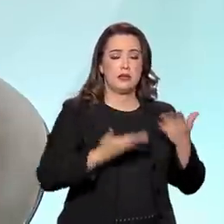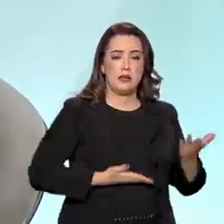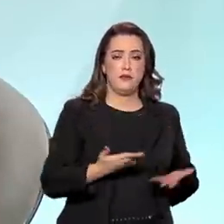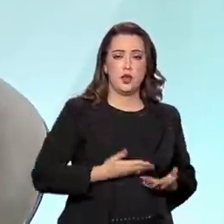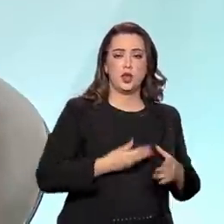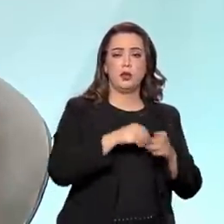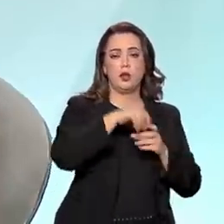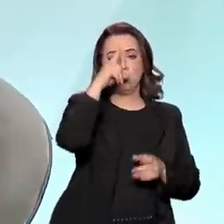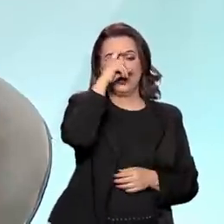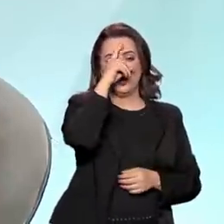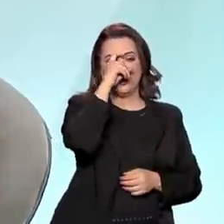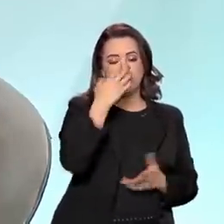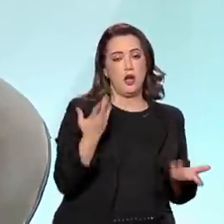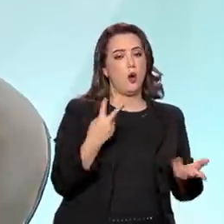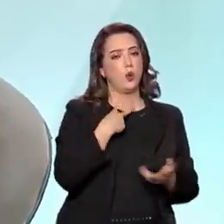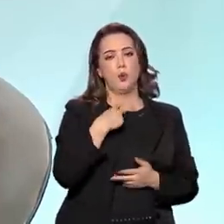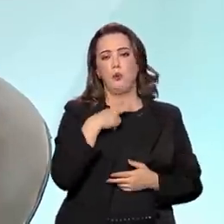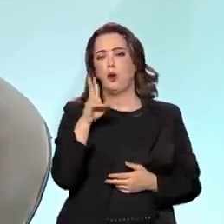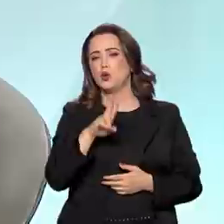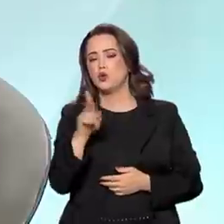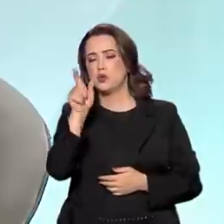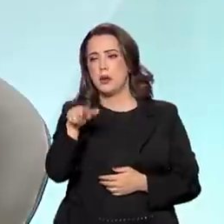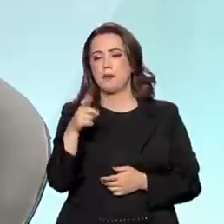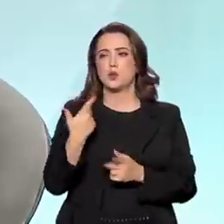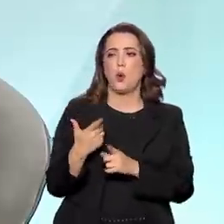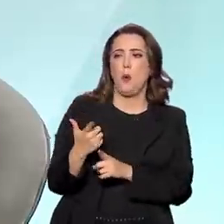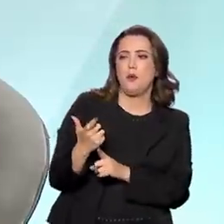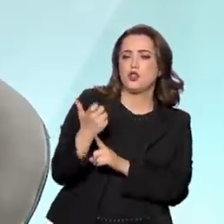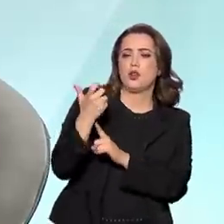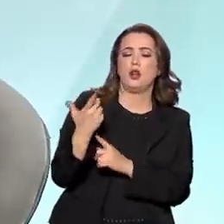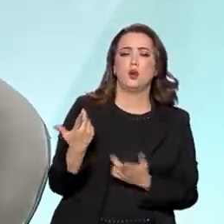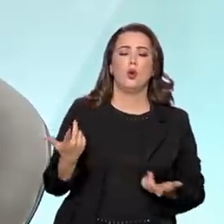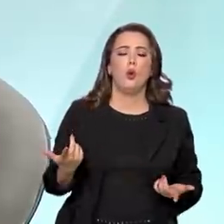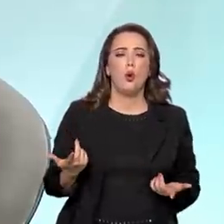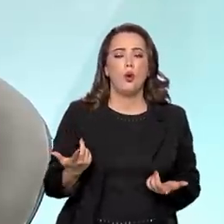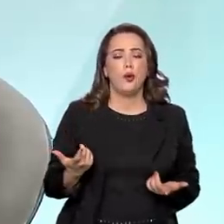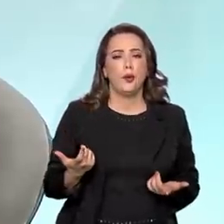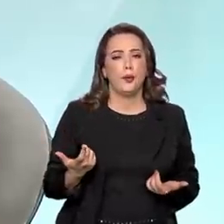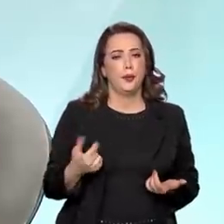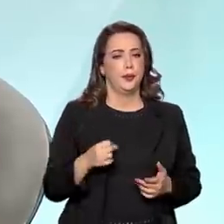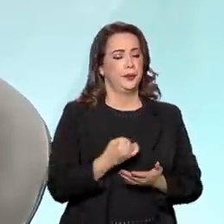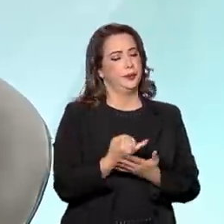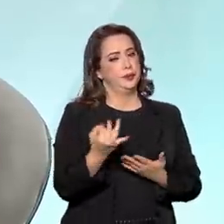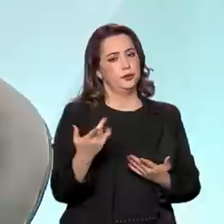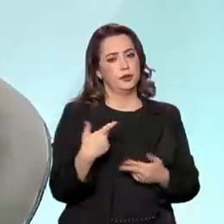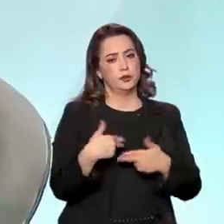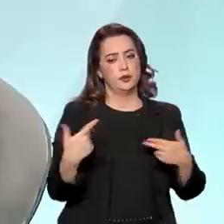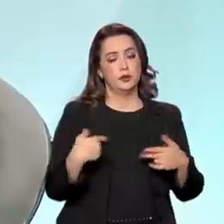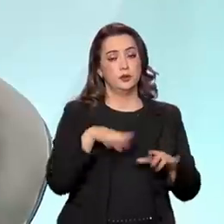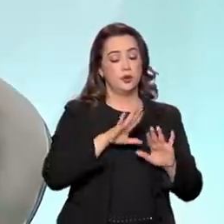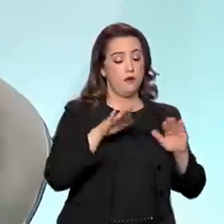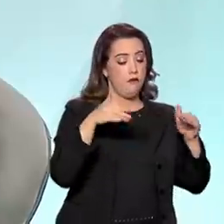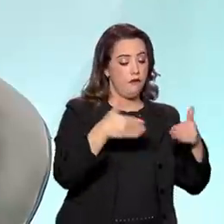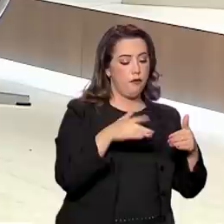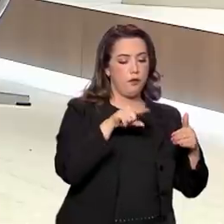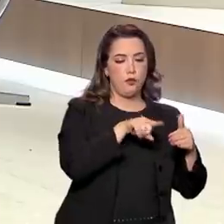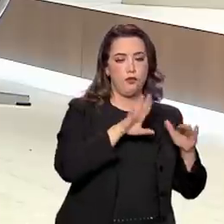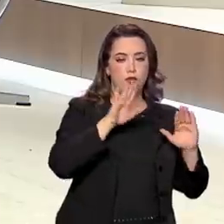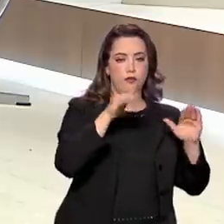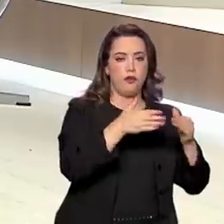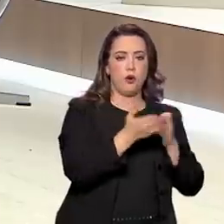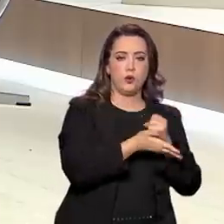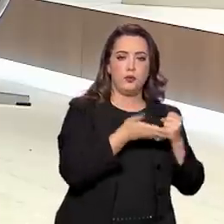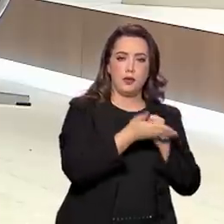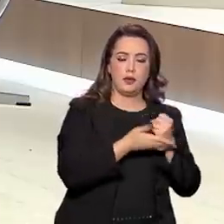militar para que eles sejam atirador de morteiro um atirador de canhão né então ele tá só o período básico